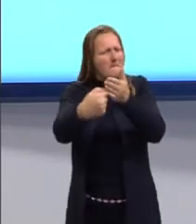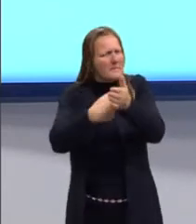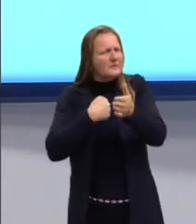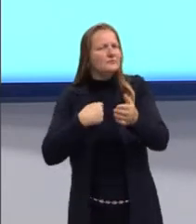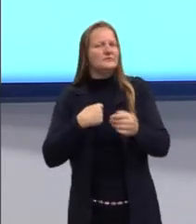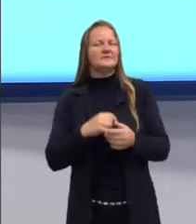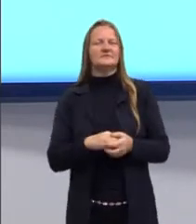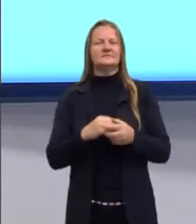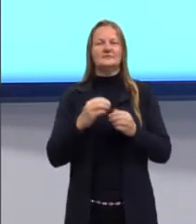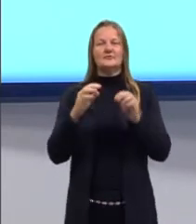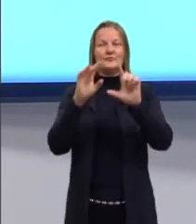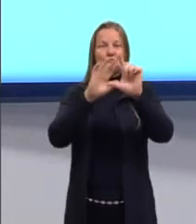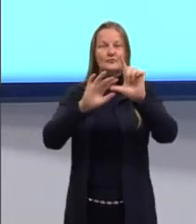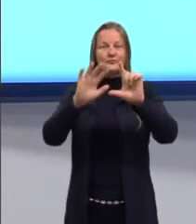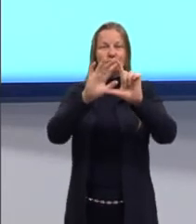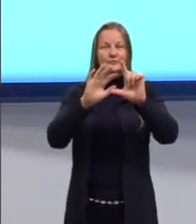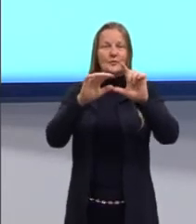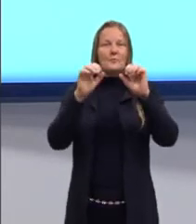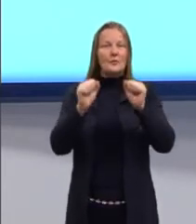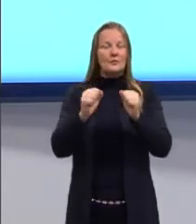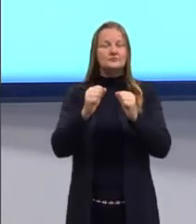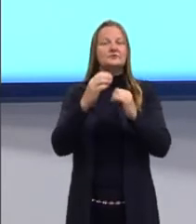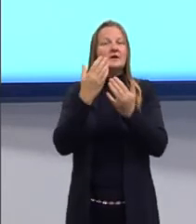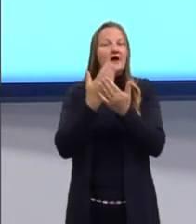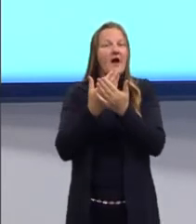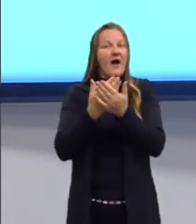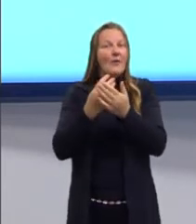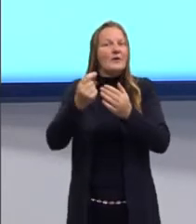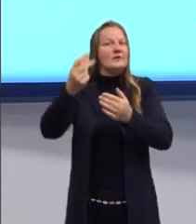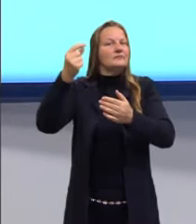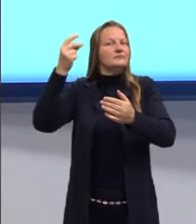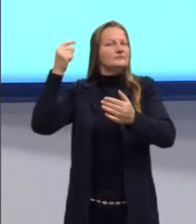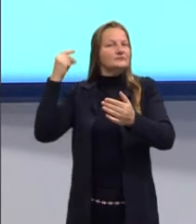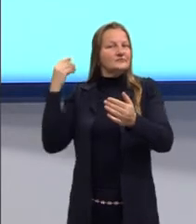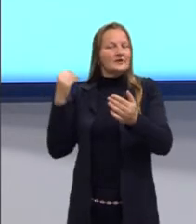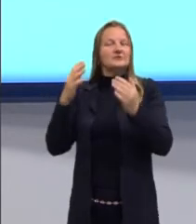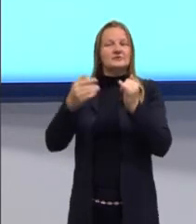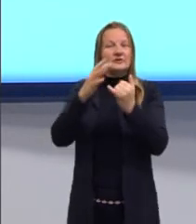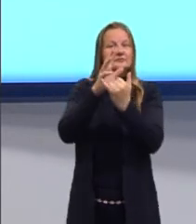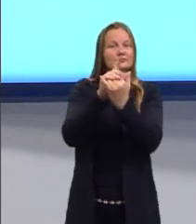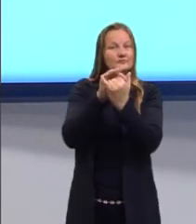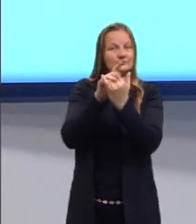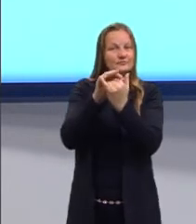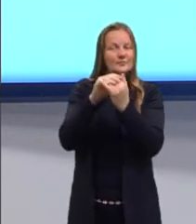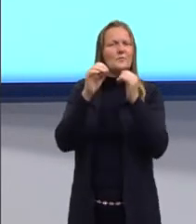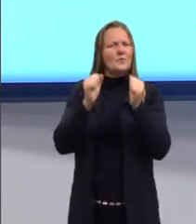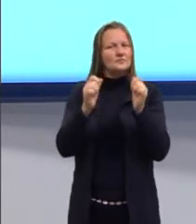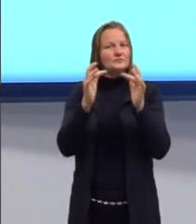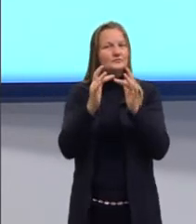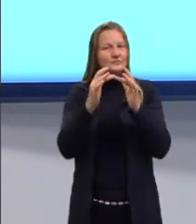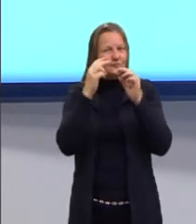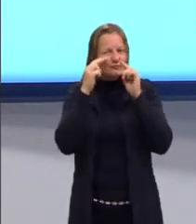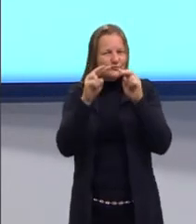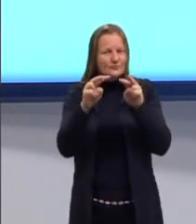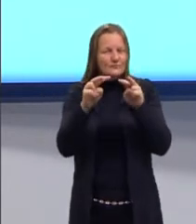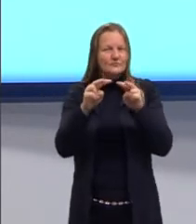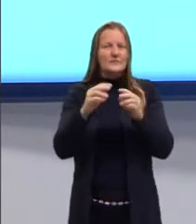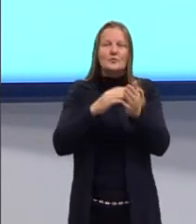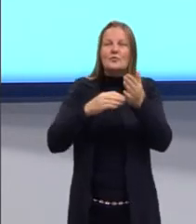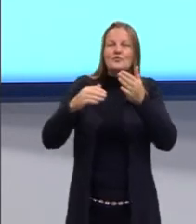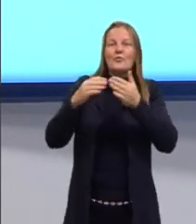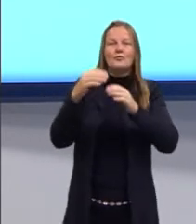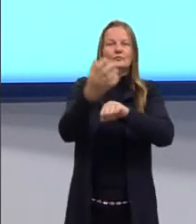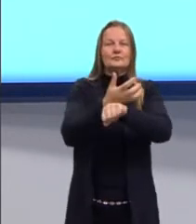no QR Code onde Vocês conseguem assistir todas as aulas que já estão disponíveis lá no YouTube de todos os